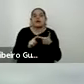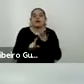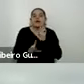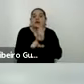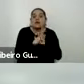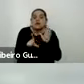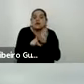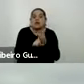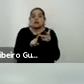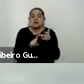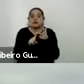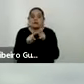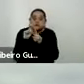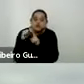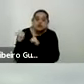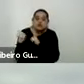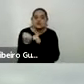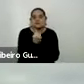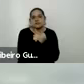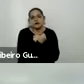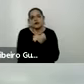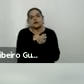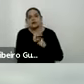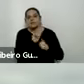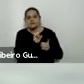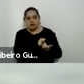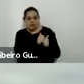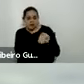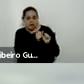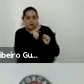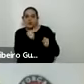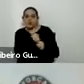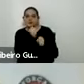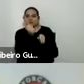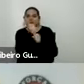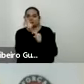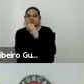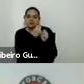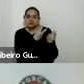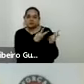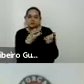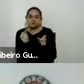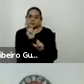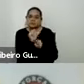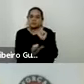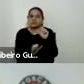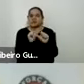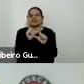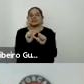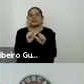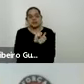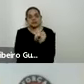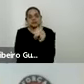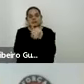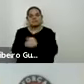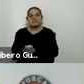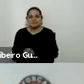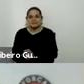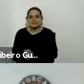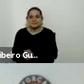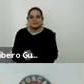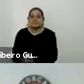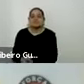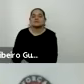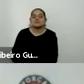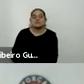social, ele vai se construindo, né, a sim. partir E dessas vai, mudanças aí. e vai realmente acabar criando, né, como estão